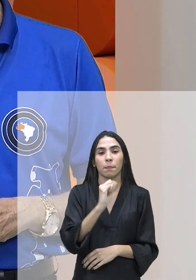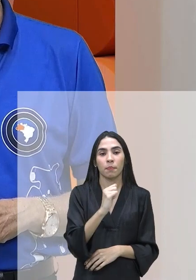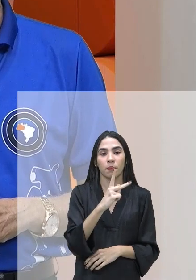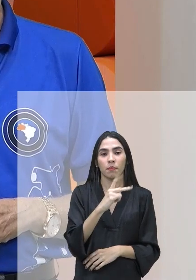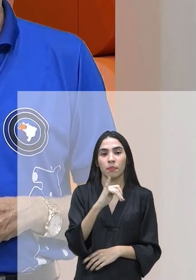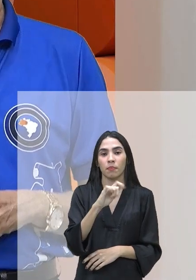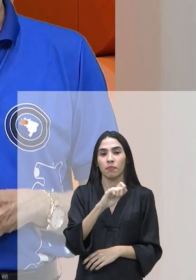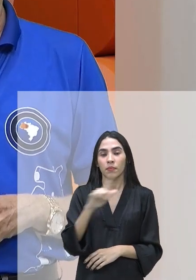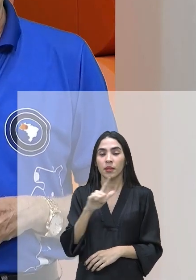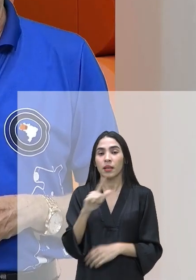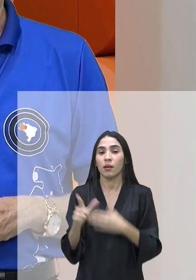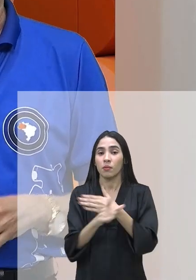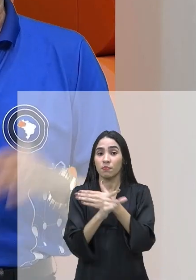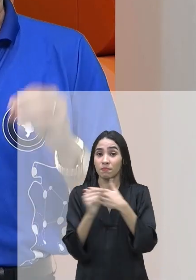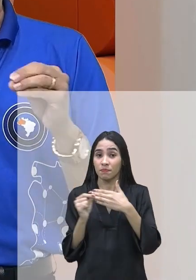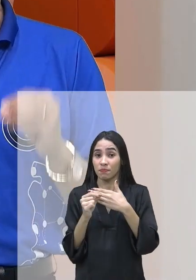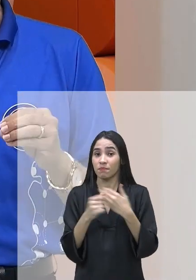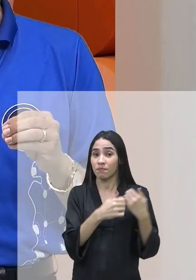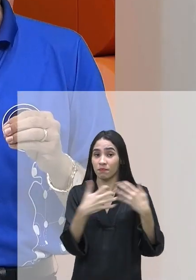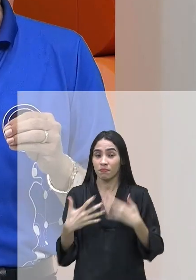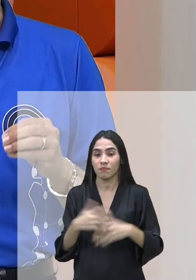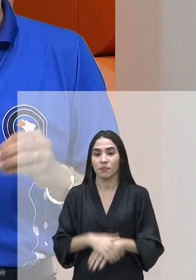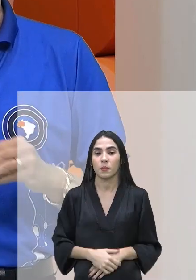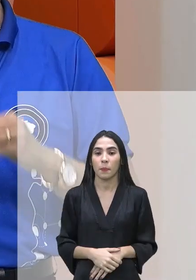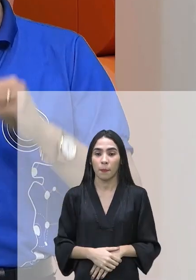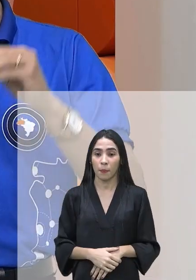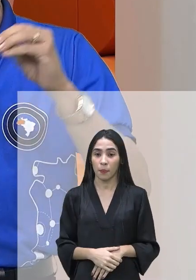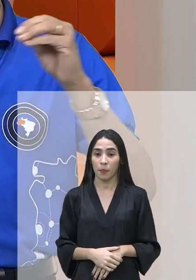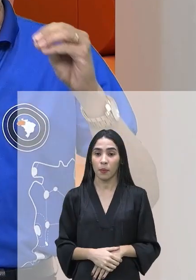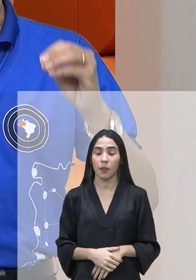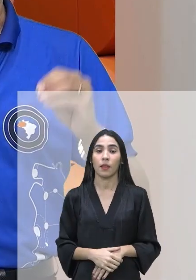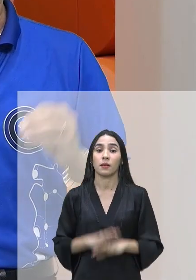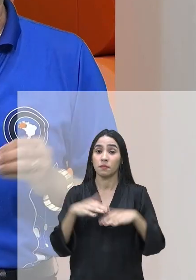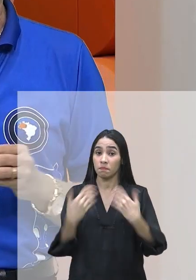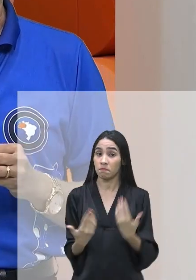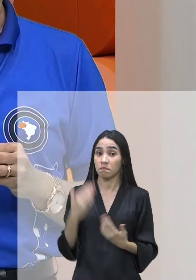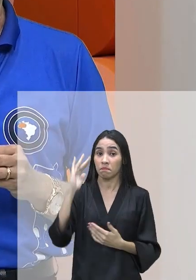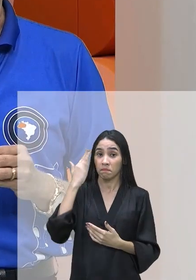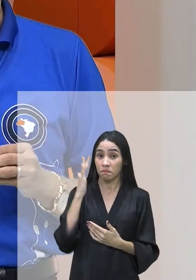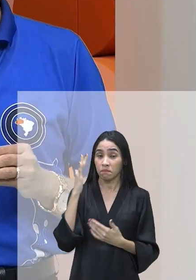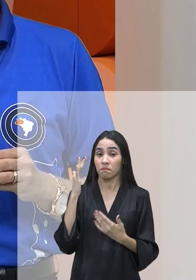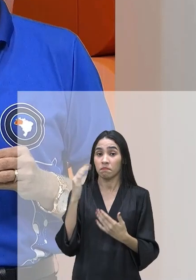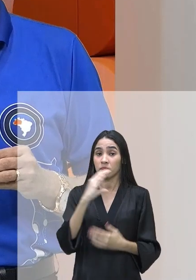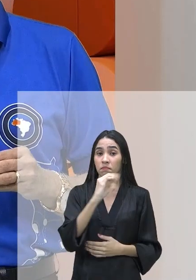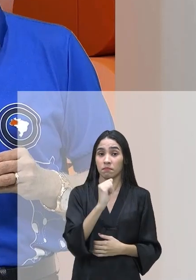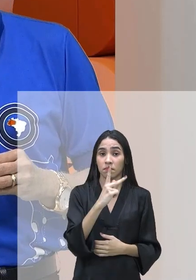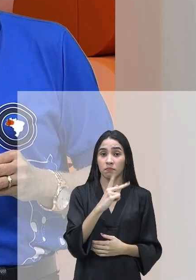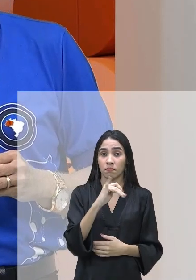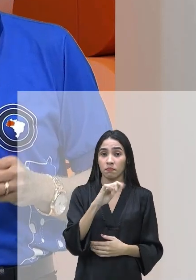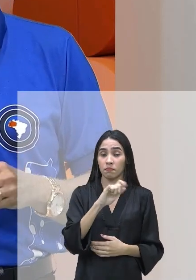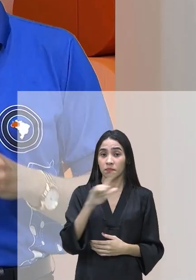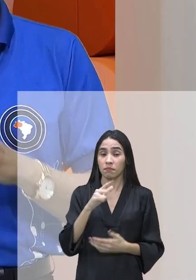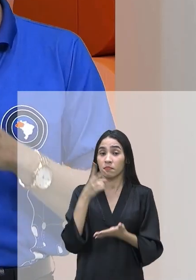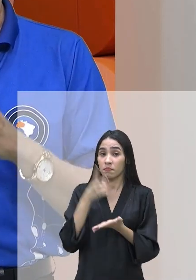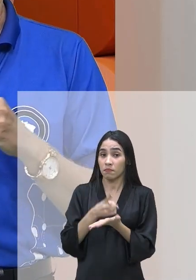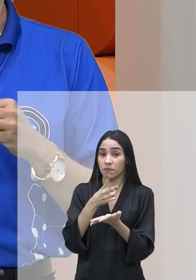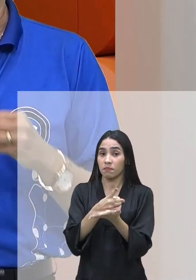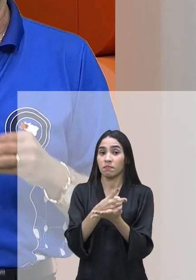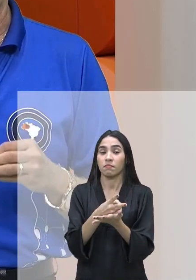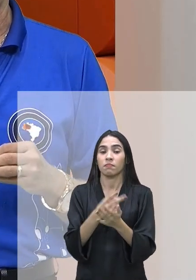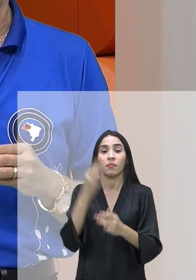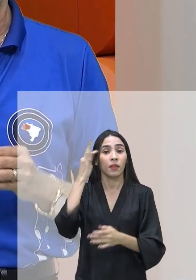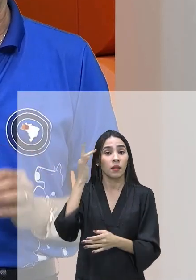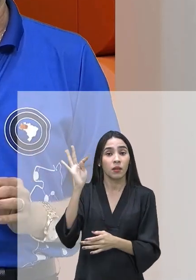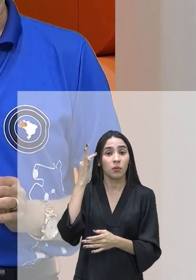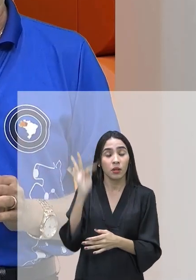capital em Pierre Bourdieu. Dito isso, entendido o que é capital, vamos continuar com a teoria